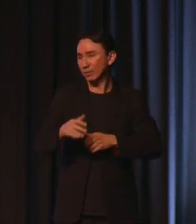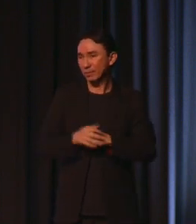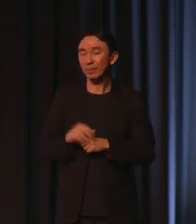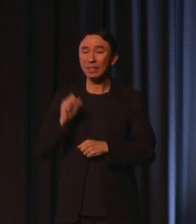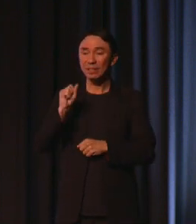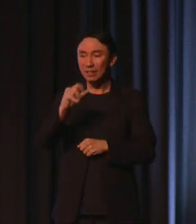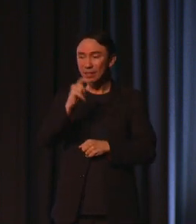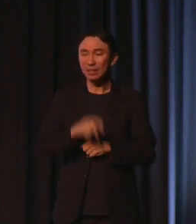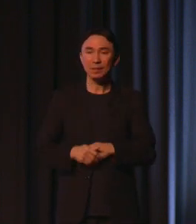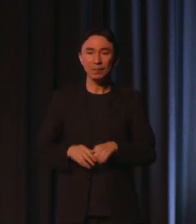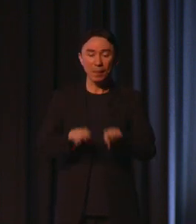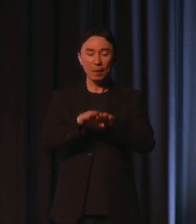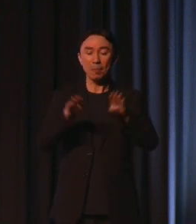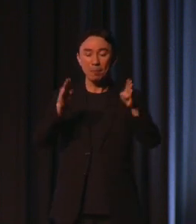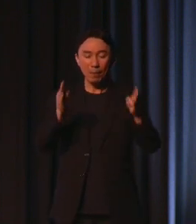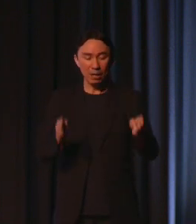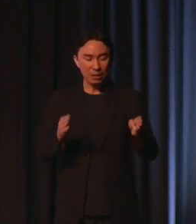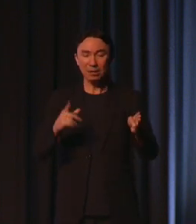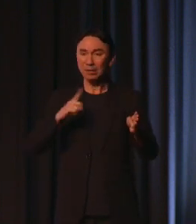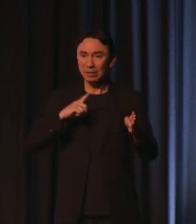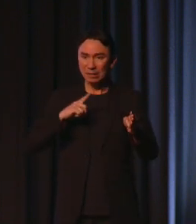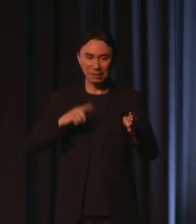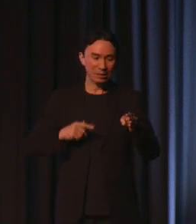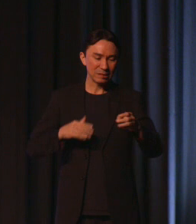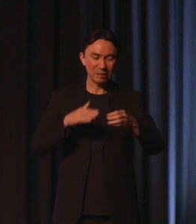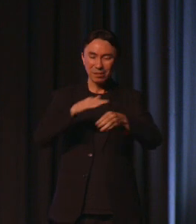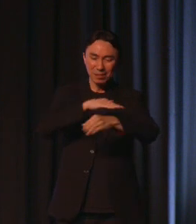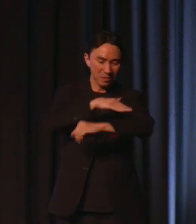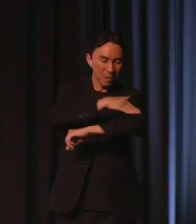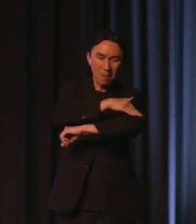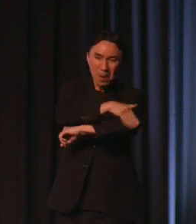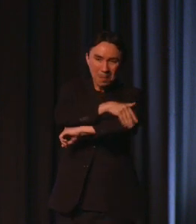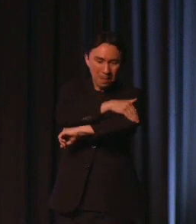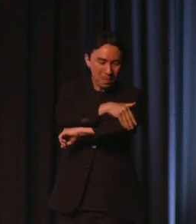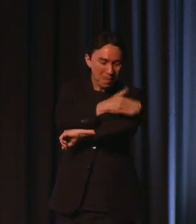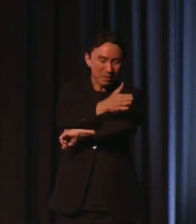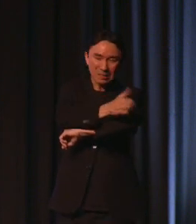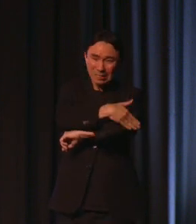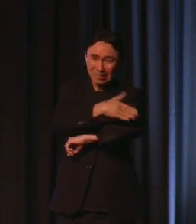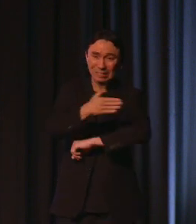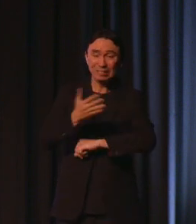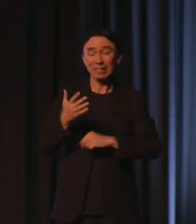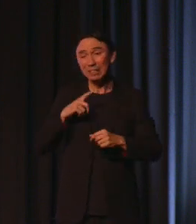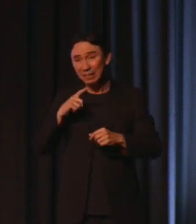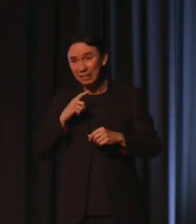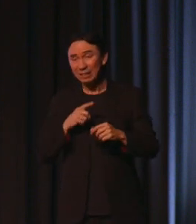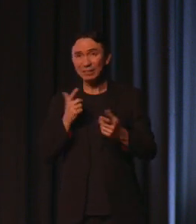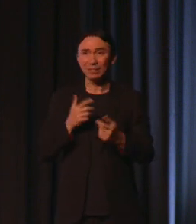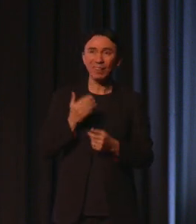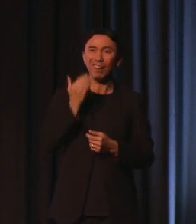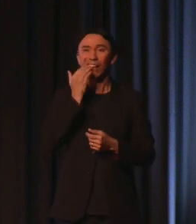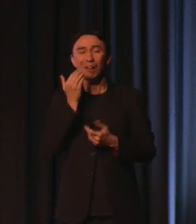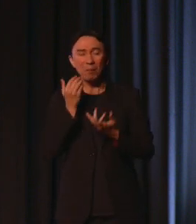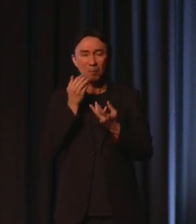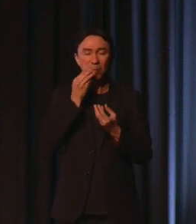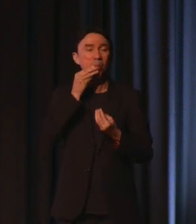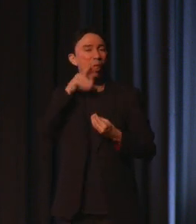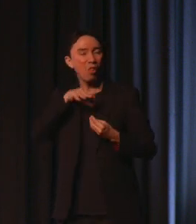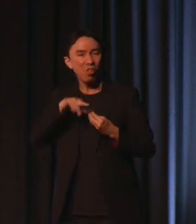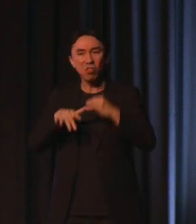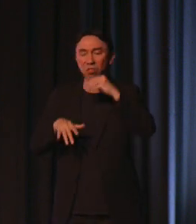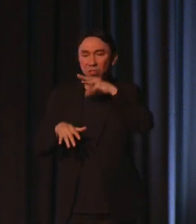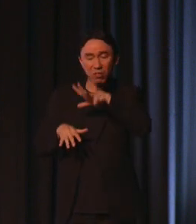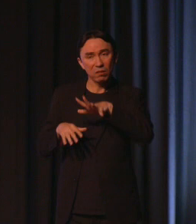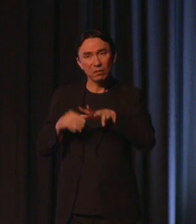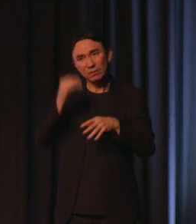forem agudas, fazer uma proteção para que quando ela bater ali, não machucar a boquinha, né? Isso é muito importante